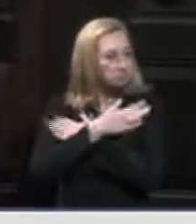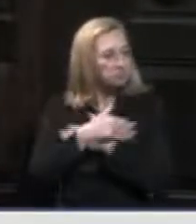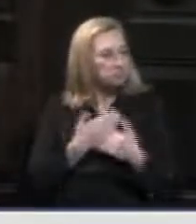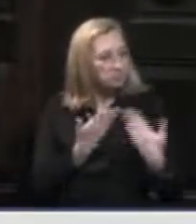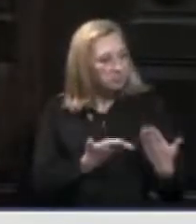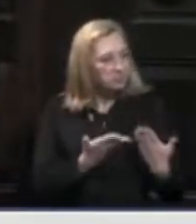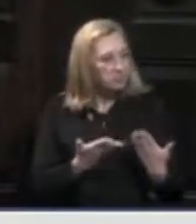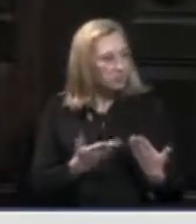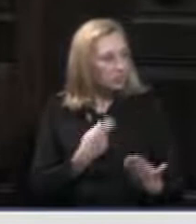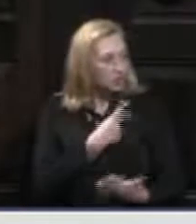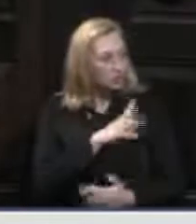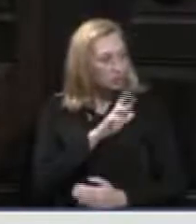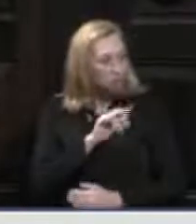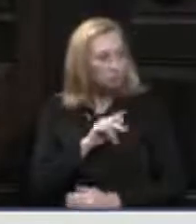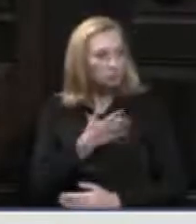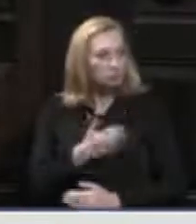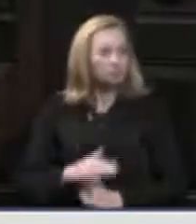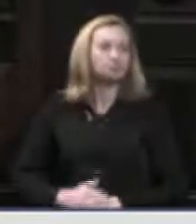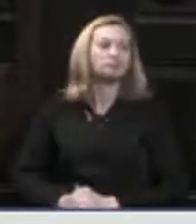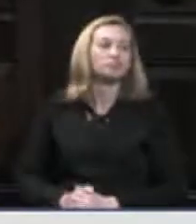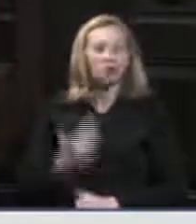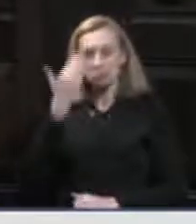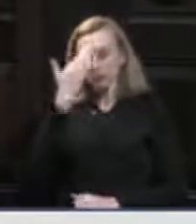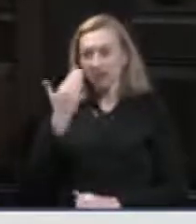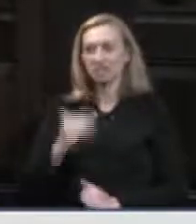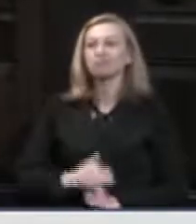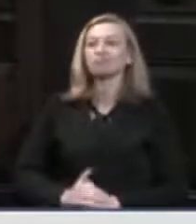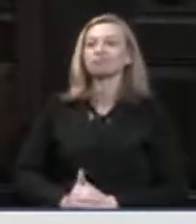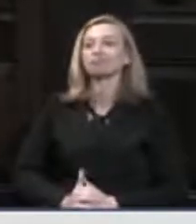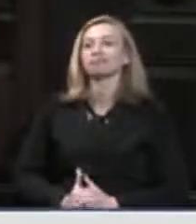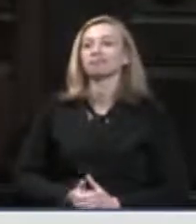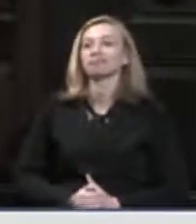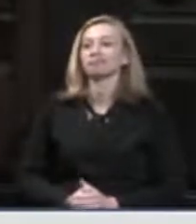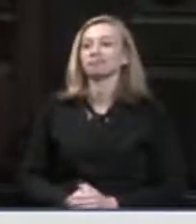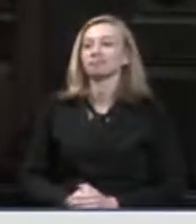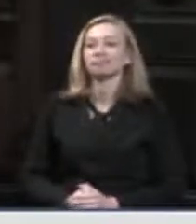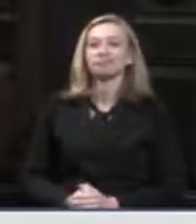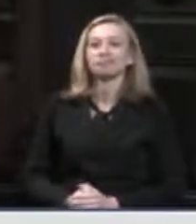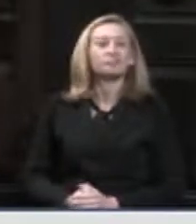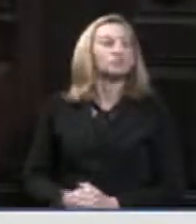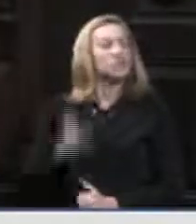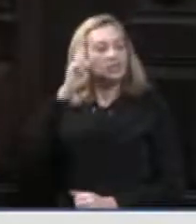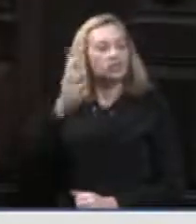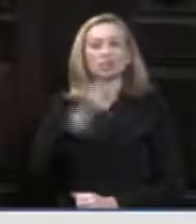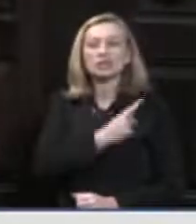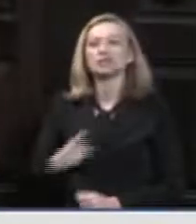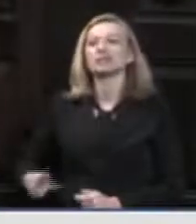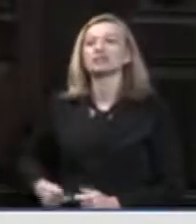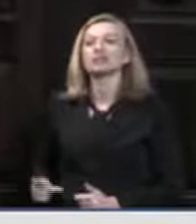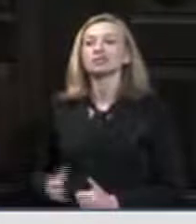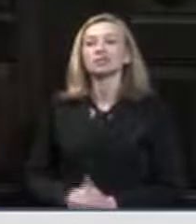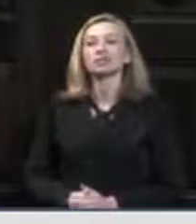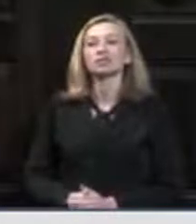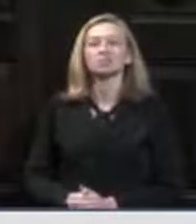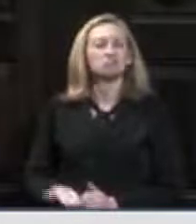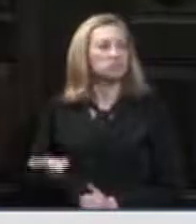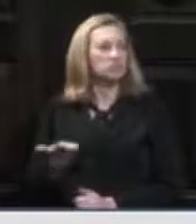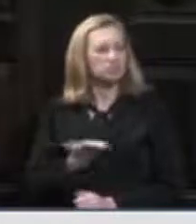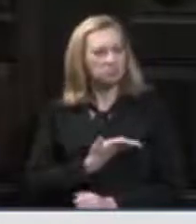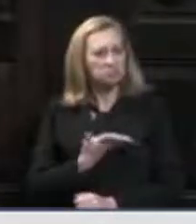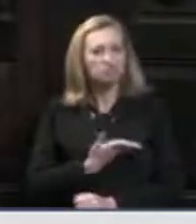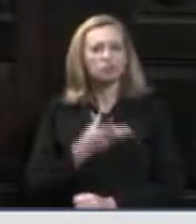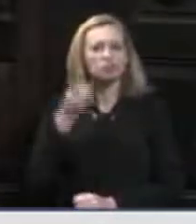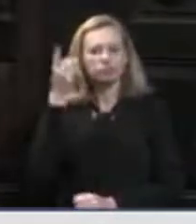o irmão de Vossa Excelência. Muito obrigado. Nosso grande amigo também. Mas, senhor presidente, senhoras e